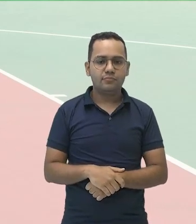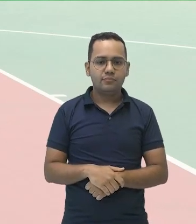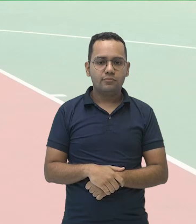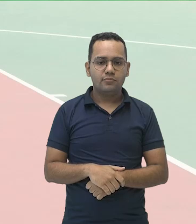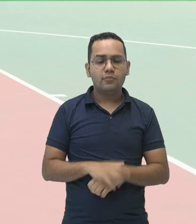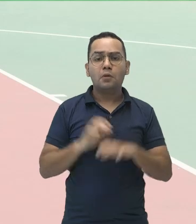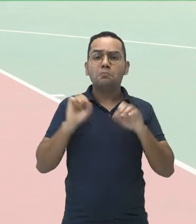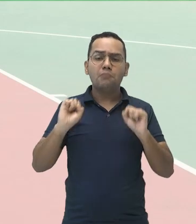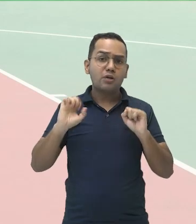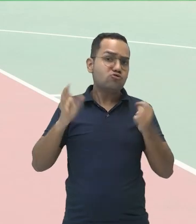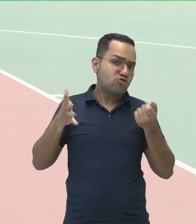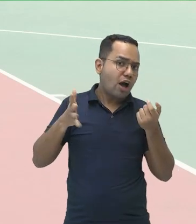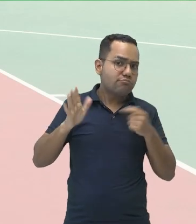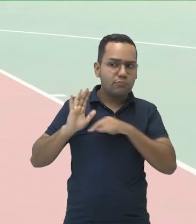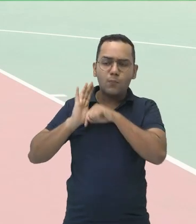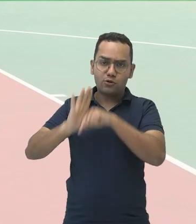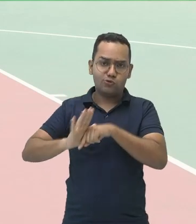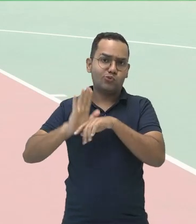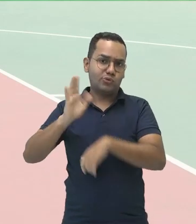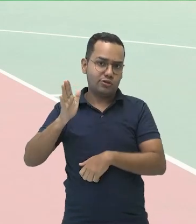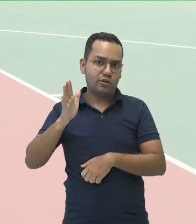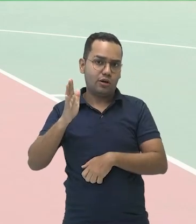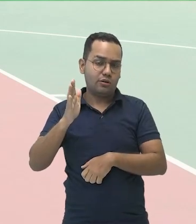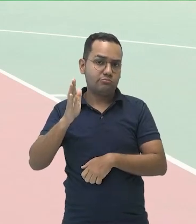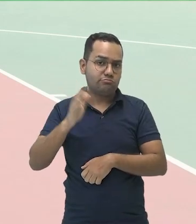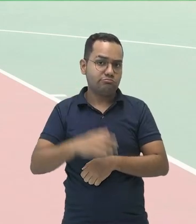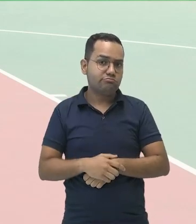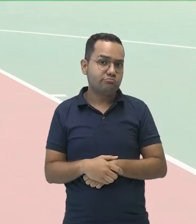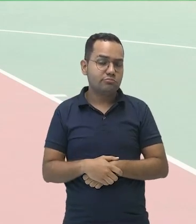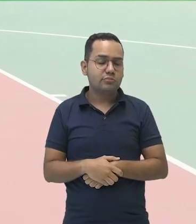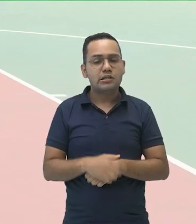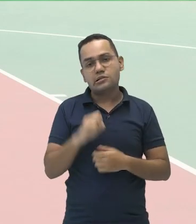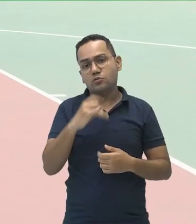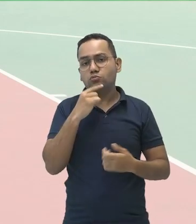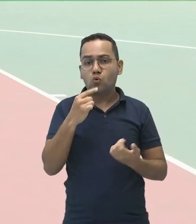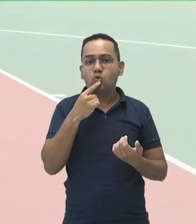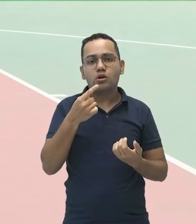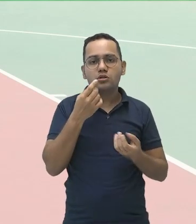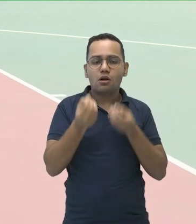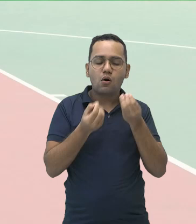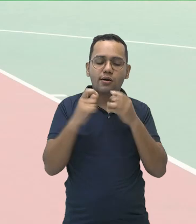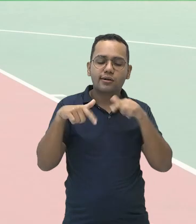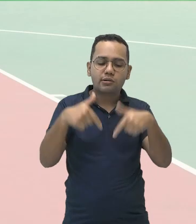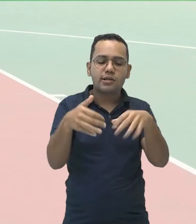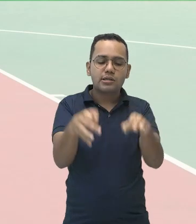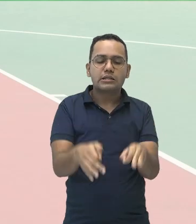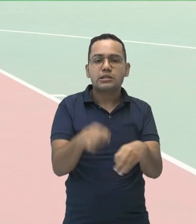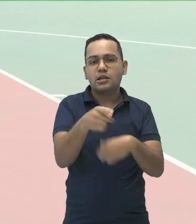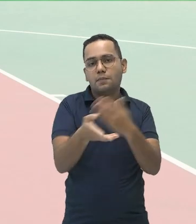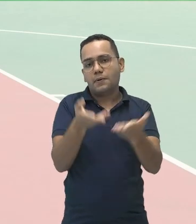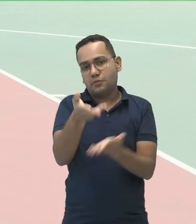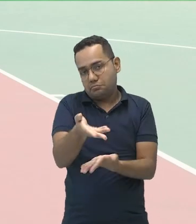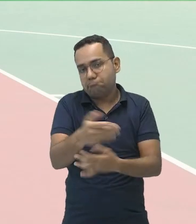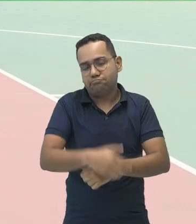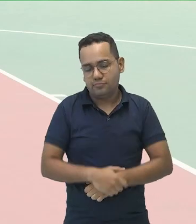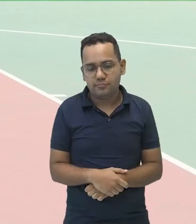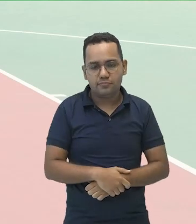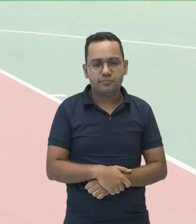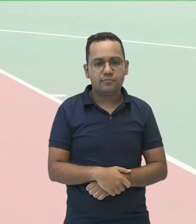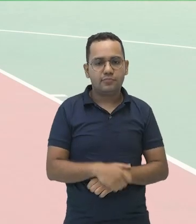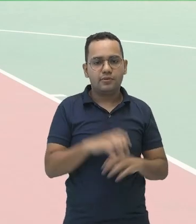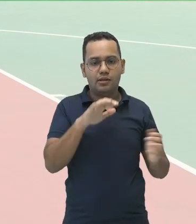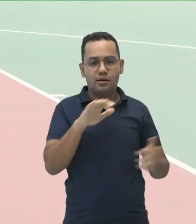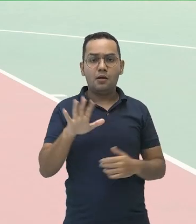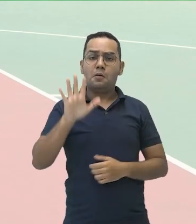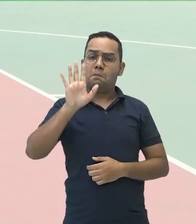como proceder aí em relação aos primeiros cuidados, tá bom? Muito bem. Tudo isso eu falei em relação